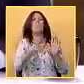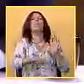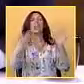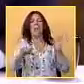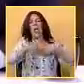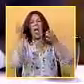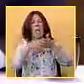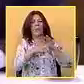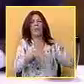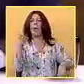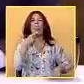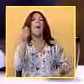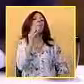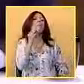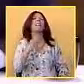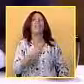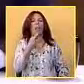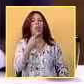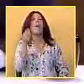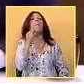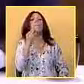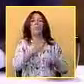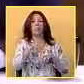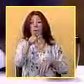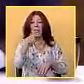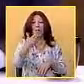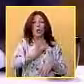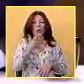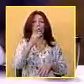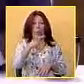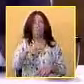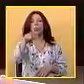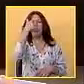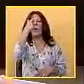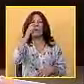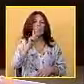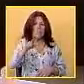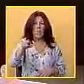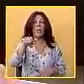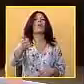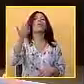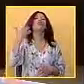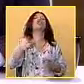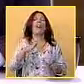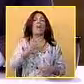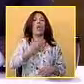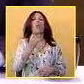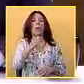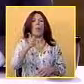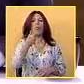que passou aí, que é a questão do parolo. Exatamente, isso tem a ver com a revelação do Presidente. Lembra-se, Patrícia, lembra-se onde é que estava o Durão